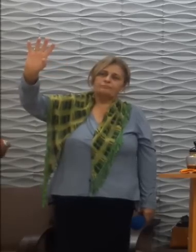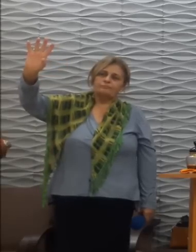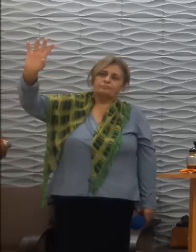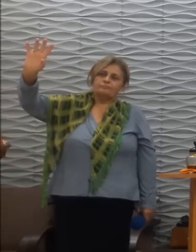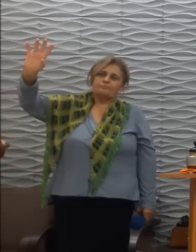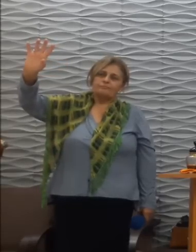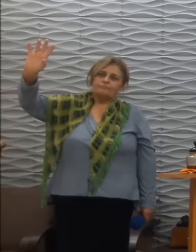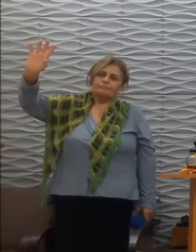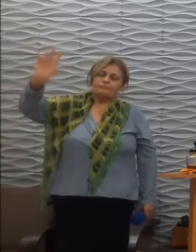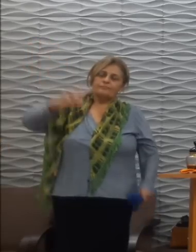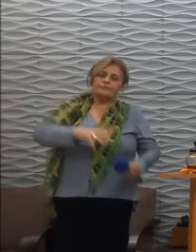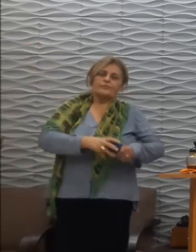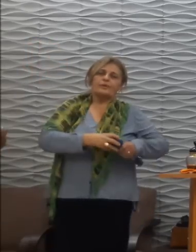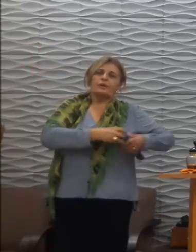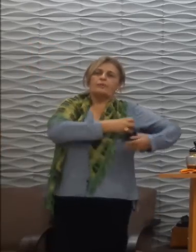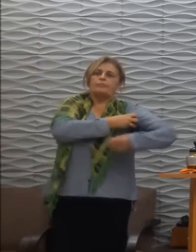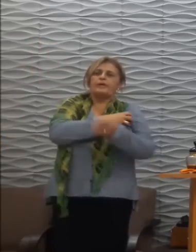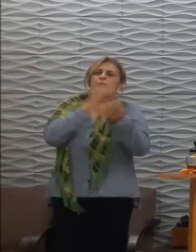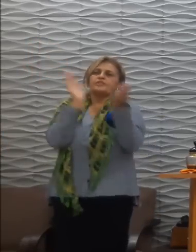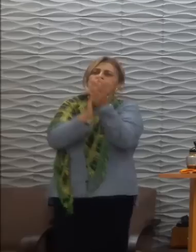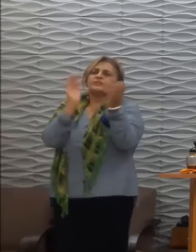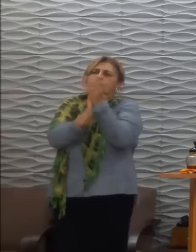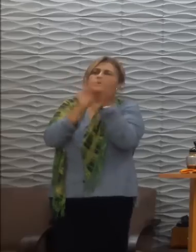Você pode dar uma salva de palmas para Jesus.